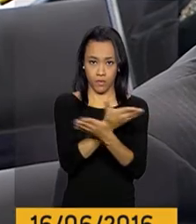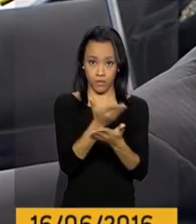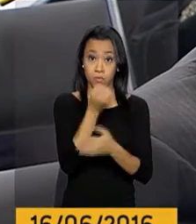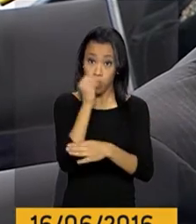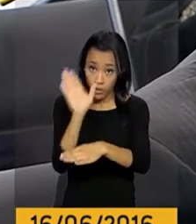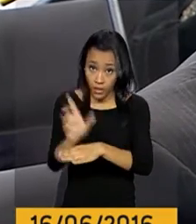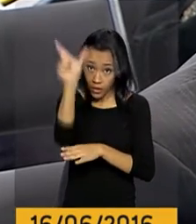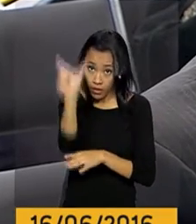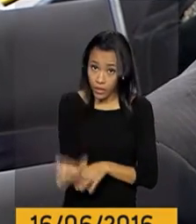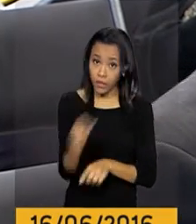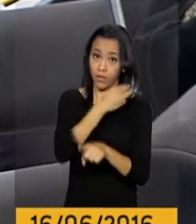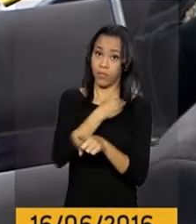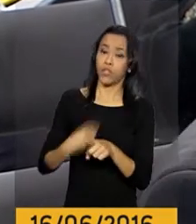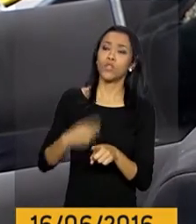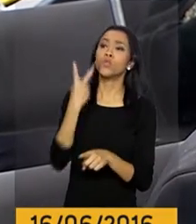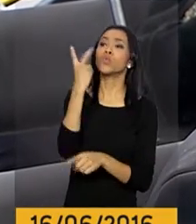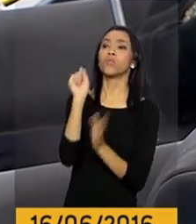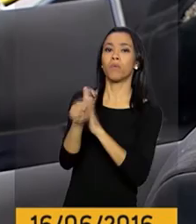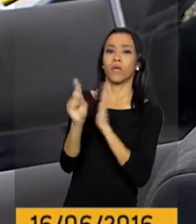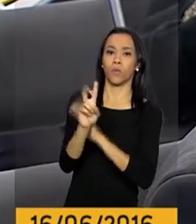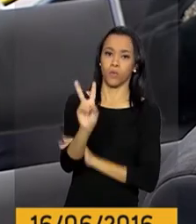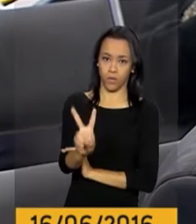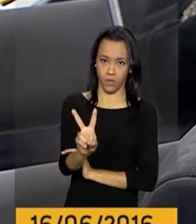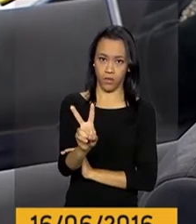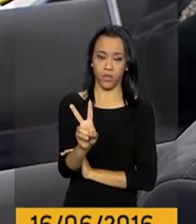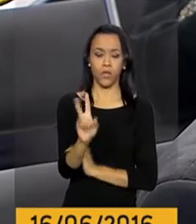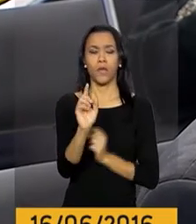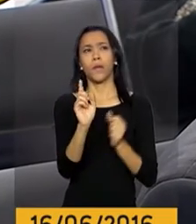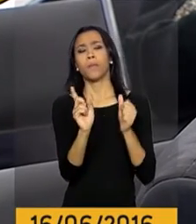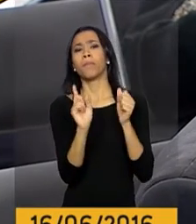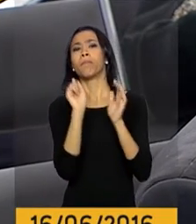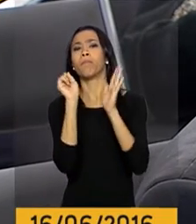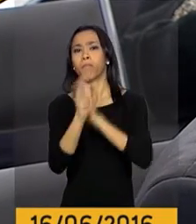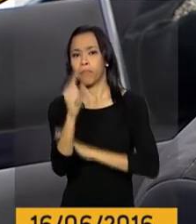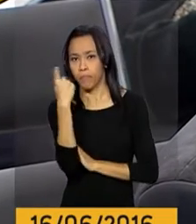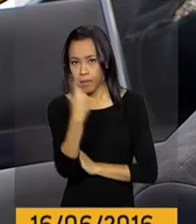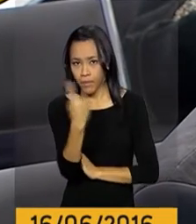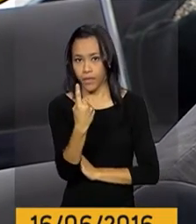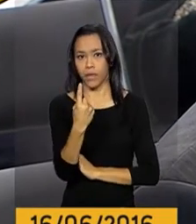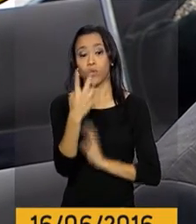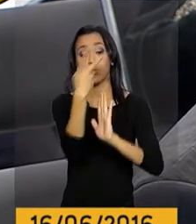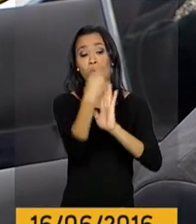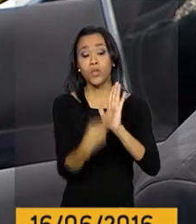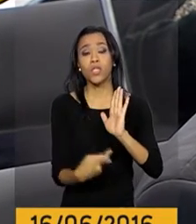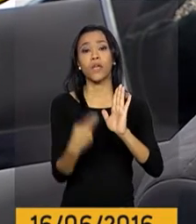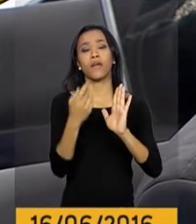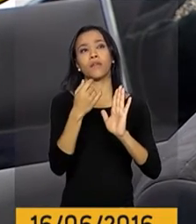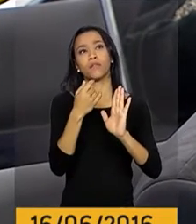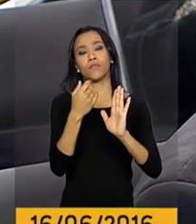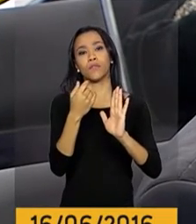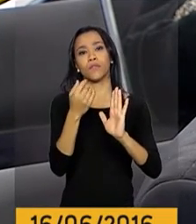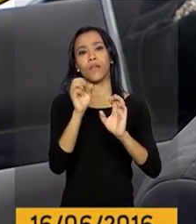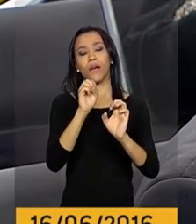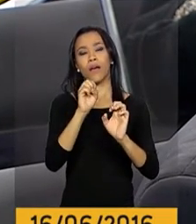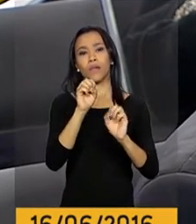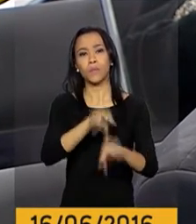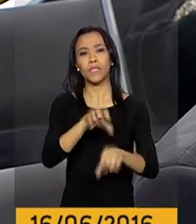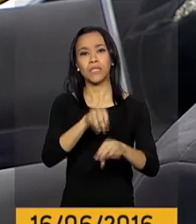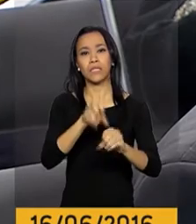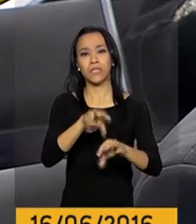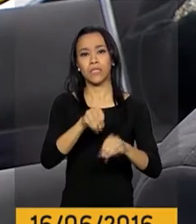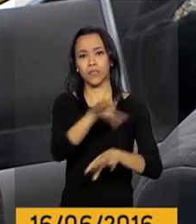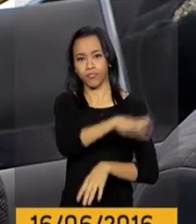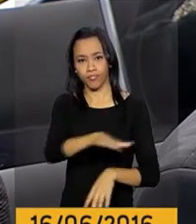duas perguntas para o senhor. Primeiro, em relação a outros projetos da educação básica, como o programa de creches, por exemplo, eu queria